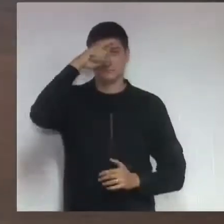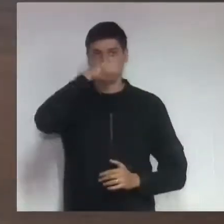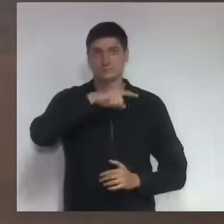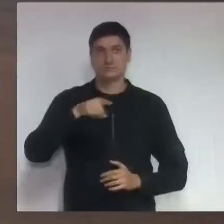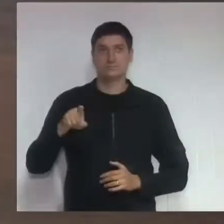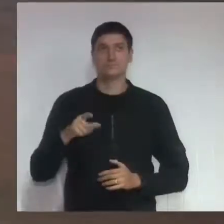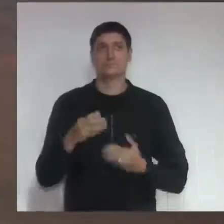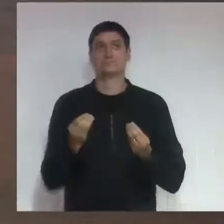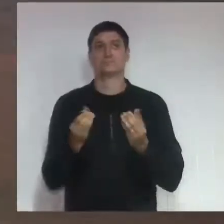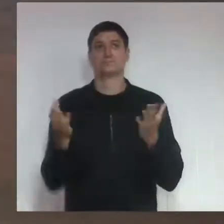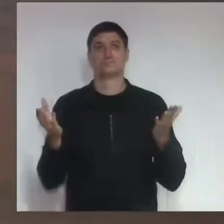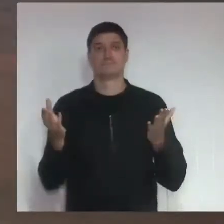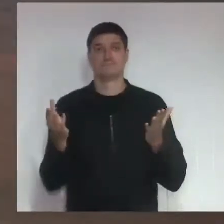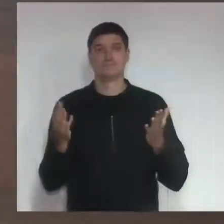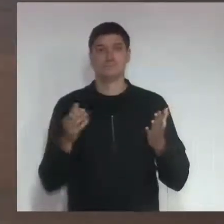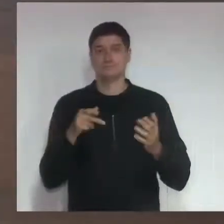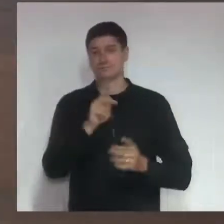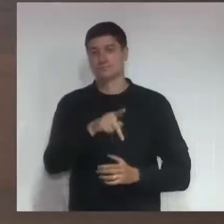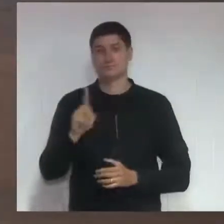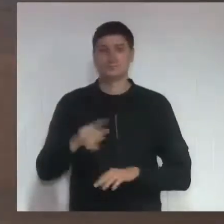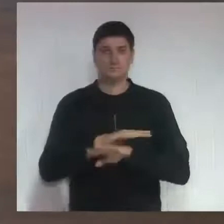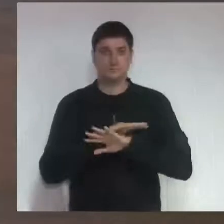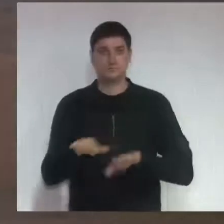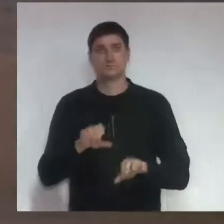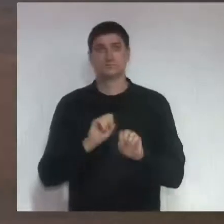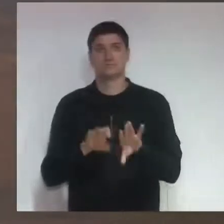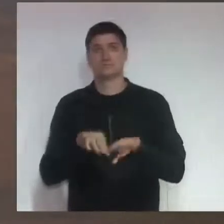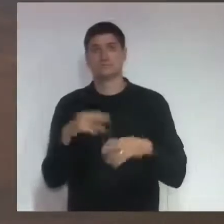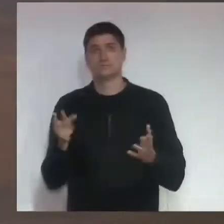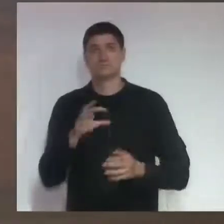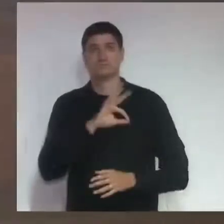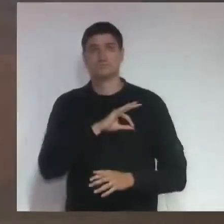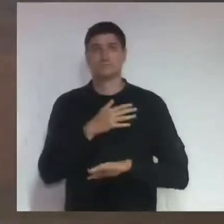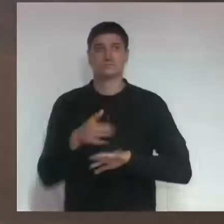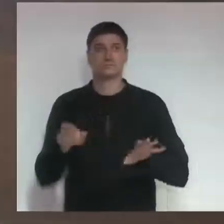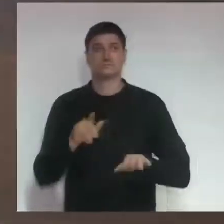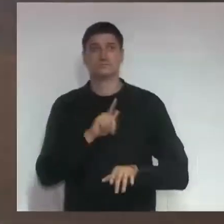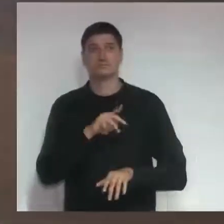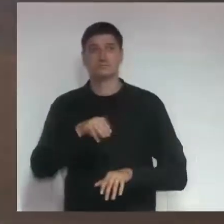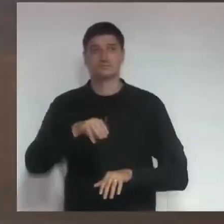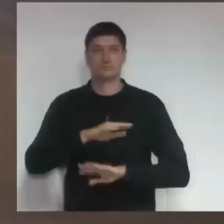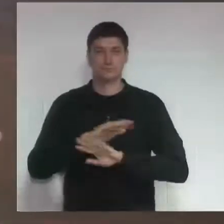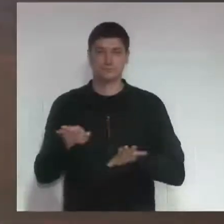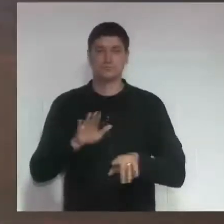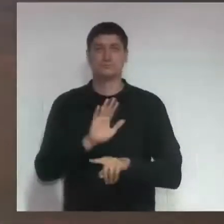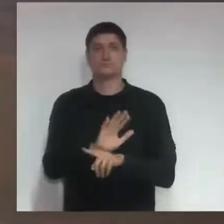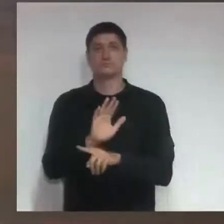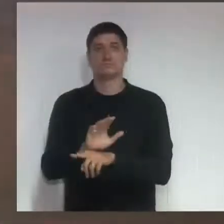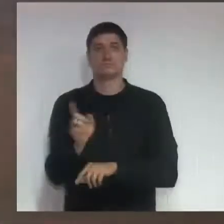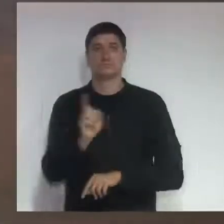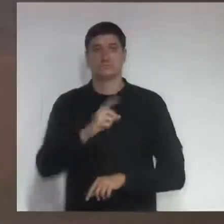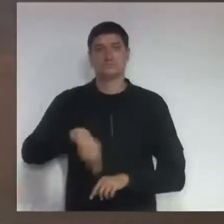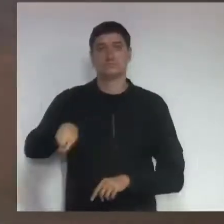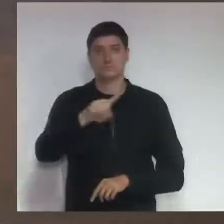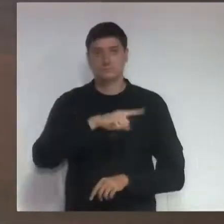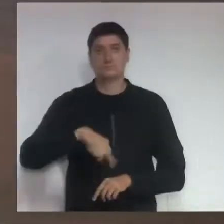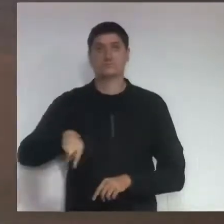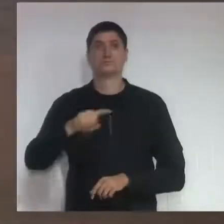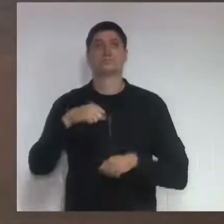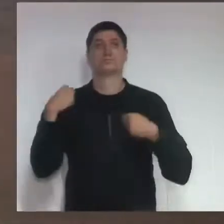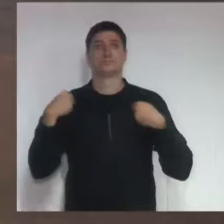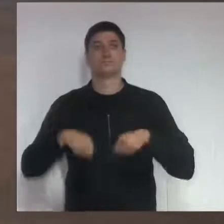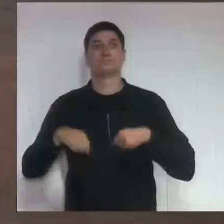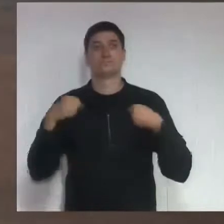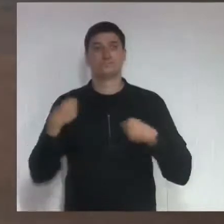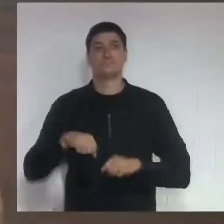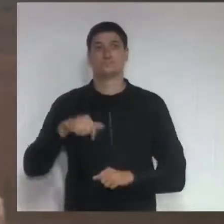ficar na mão simplesmente ou do professor, ou da Polícia Militar, ou da Guarda Municipal, não é? É importante a gente reforçar o